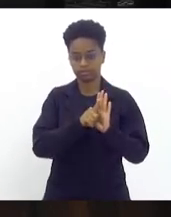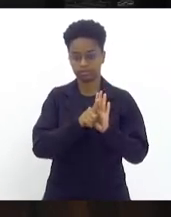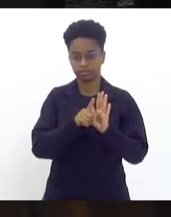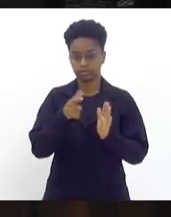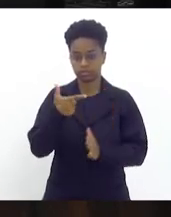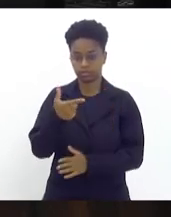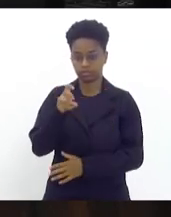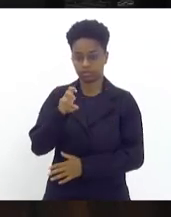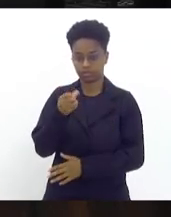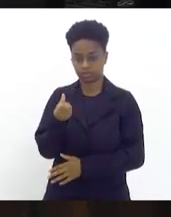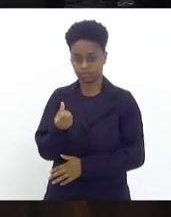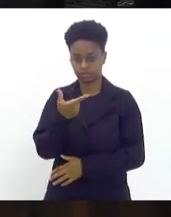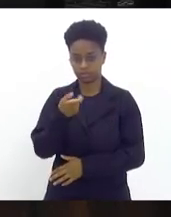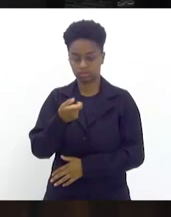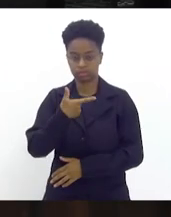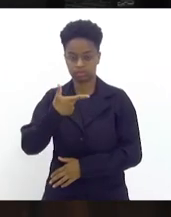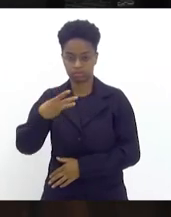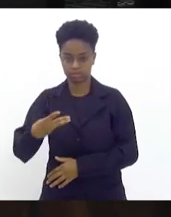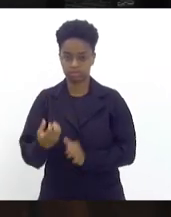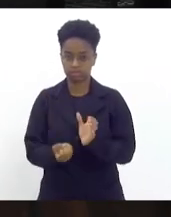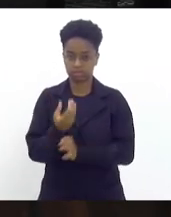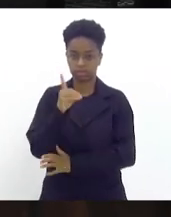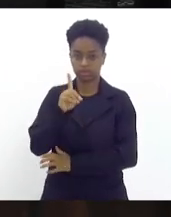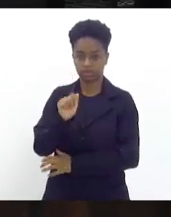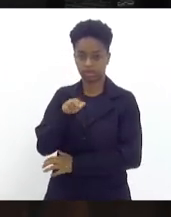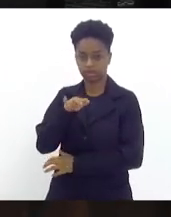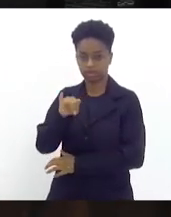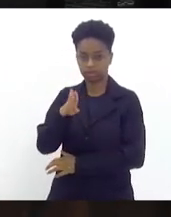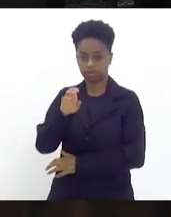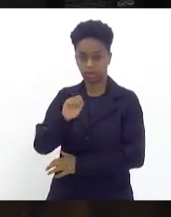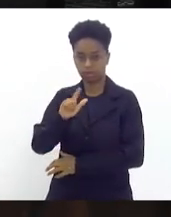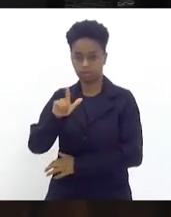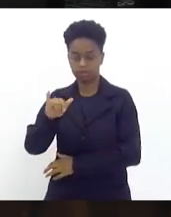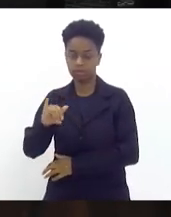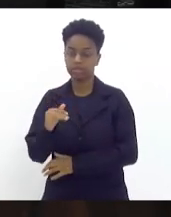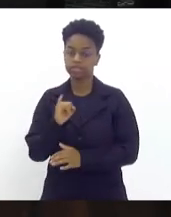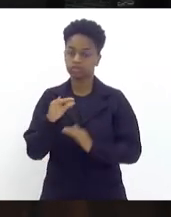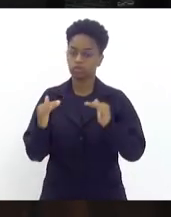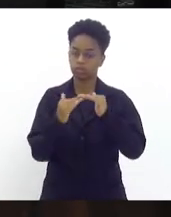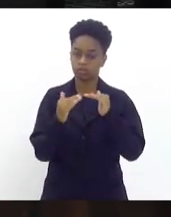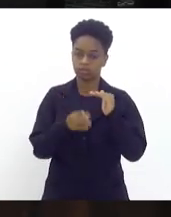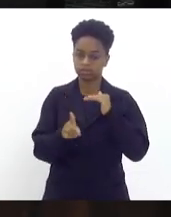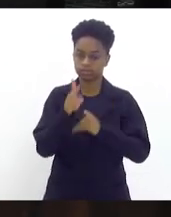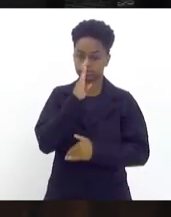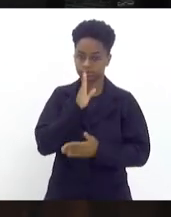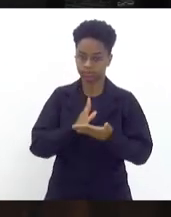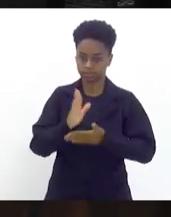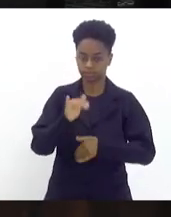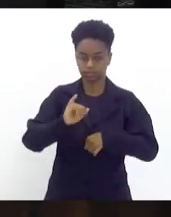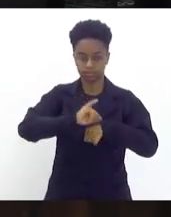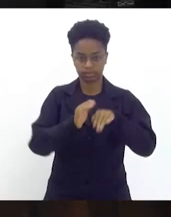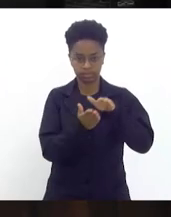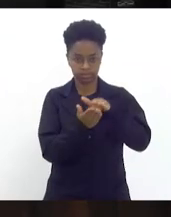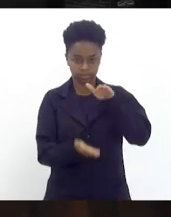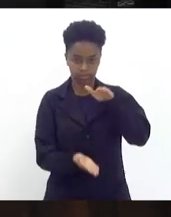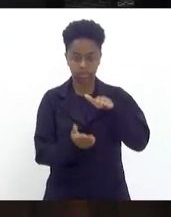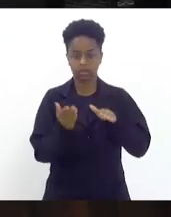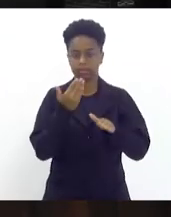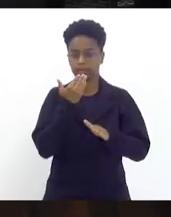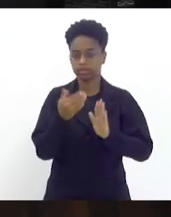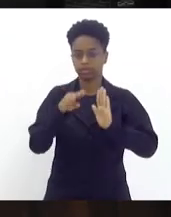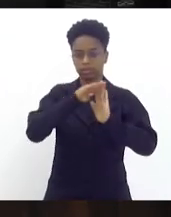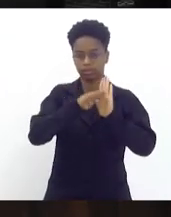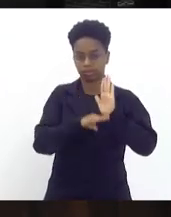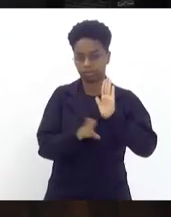256 de 23 de autoria deputada Dani Bauer senhores que a própria Vanessa Como estão aprovado a sobremesa requerimento de inclusão